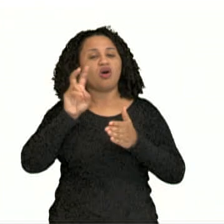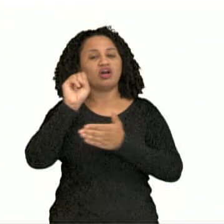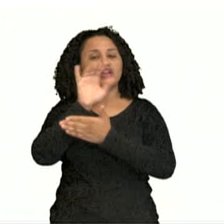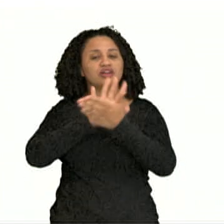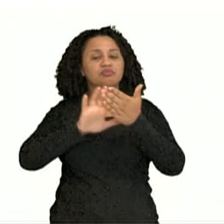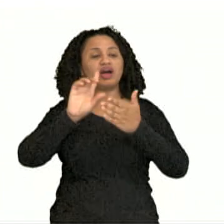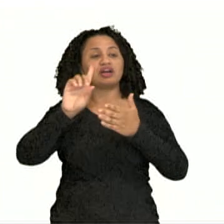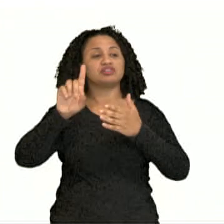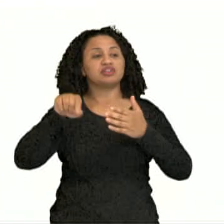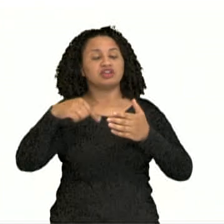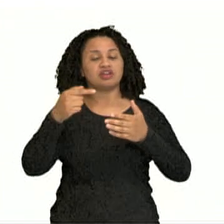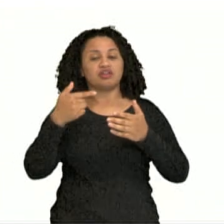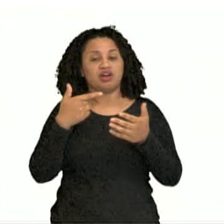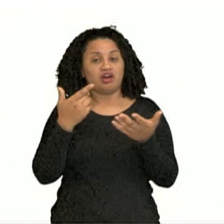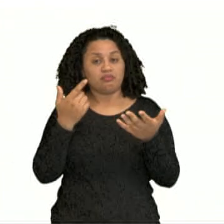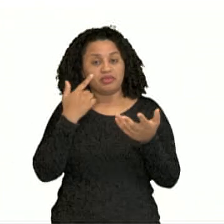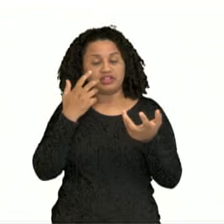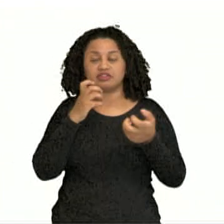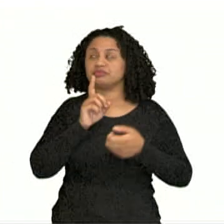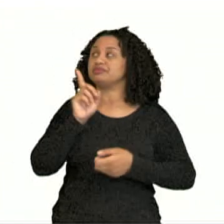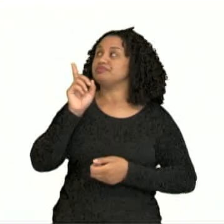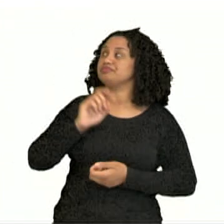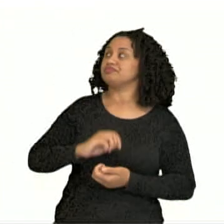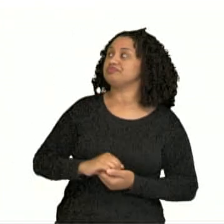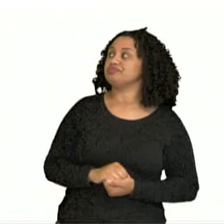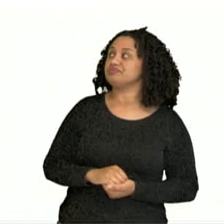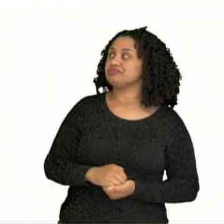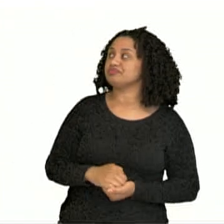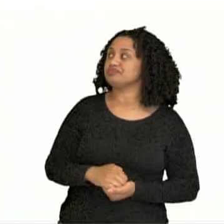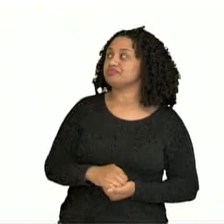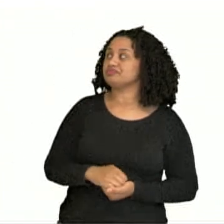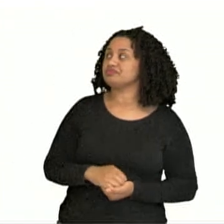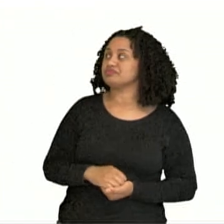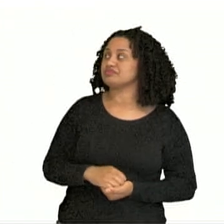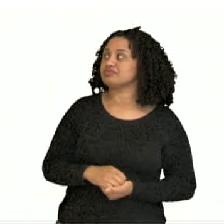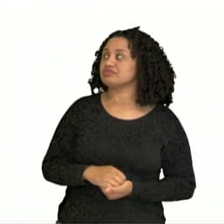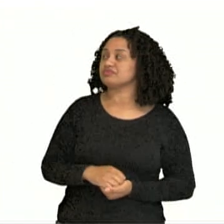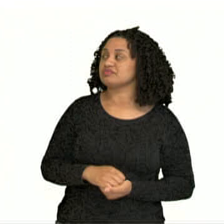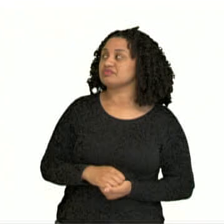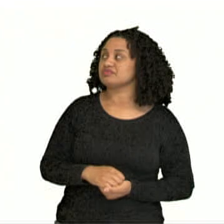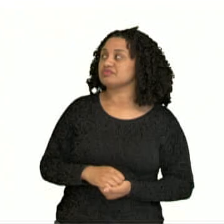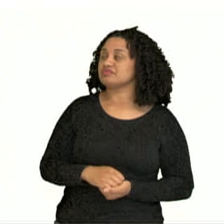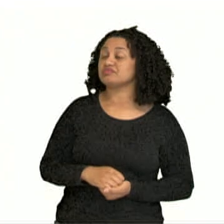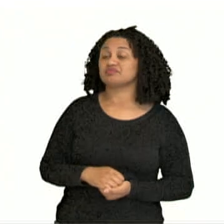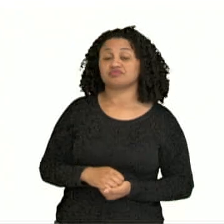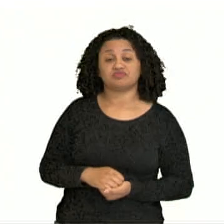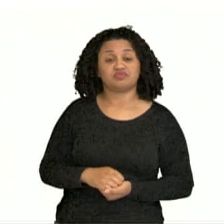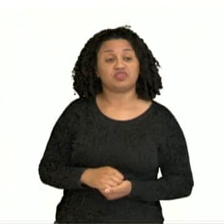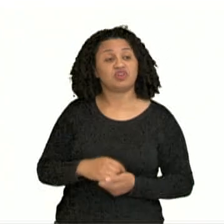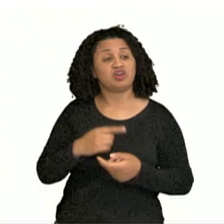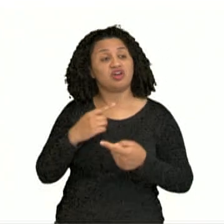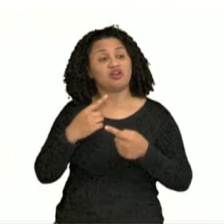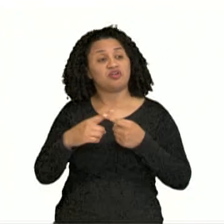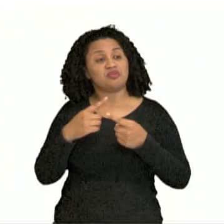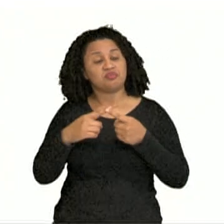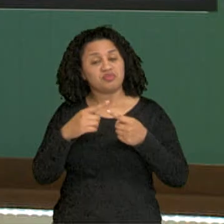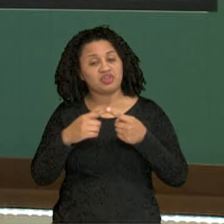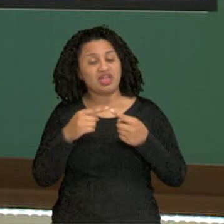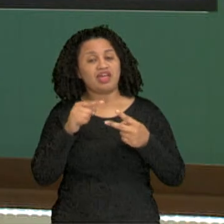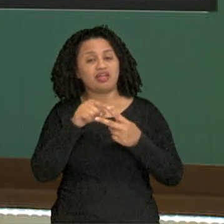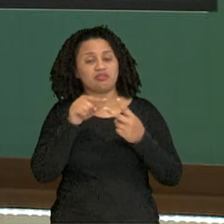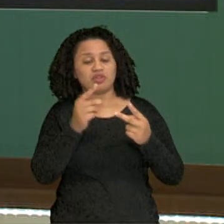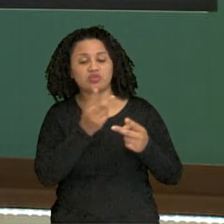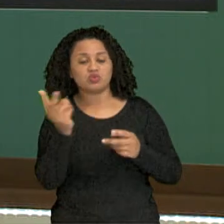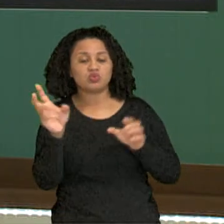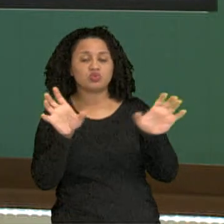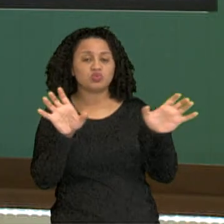imagem e eu vou ler o texto abaixo. Qual é a importância da água para as